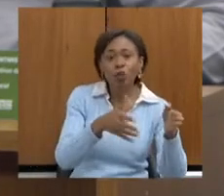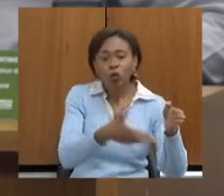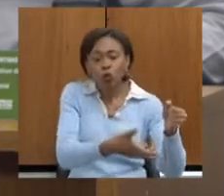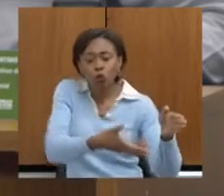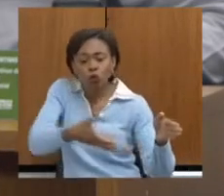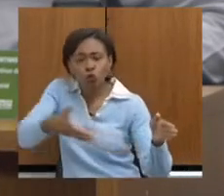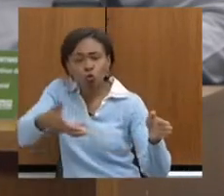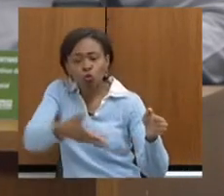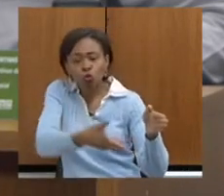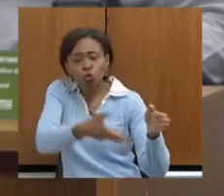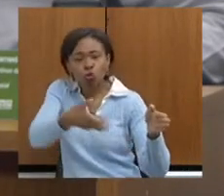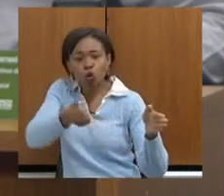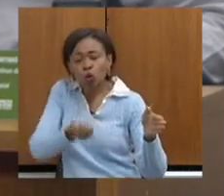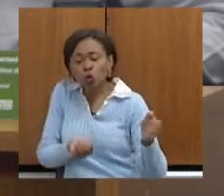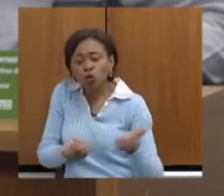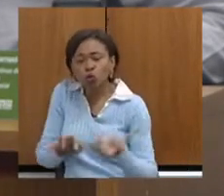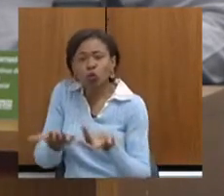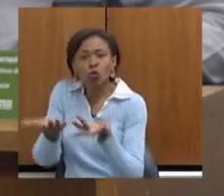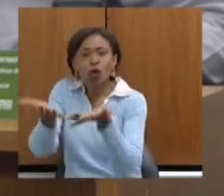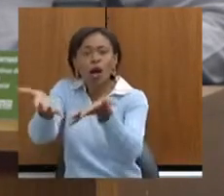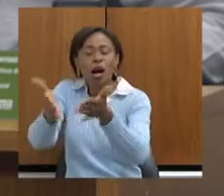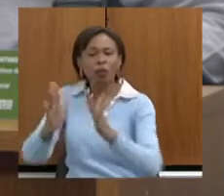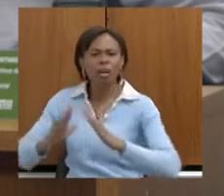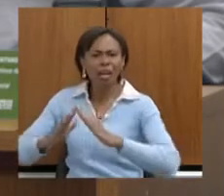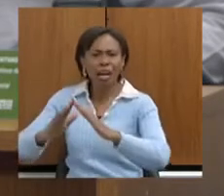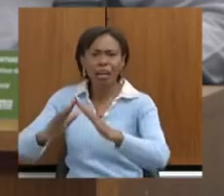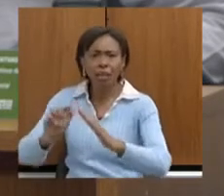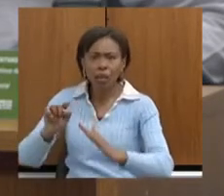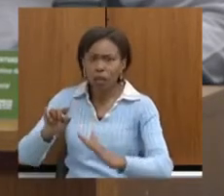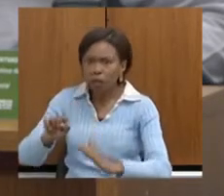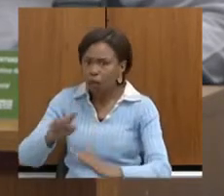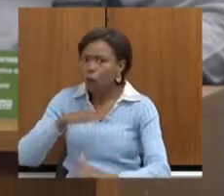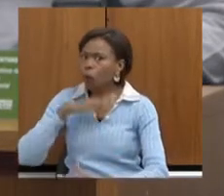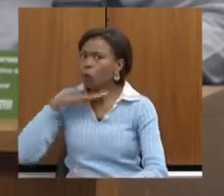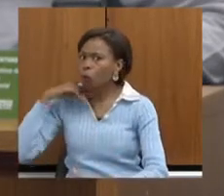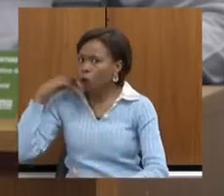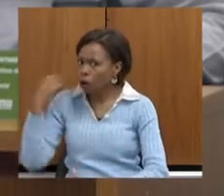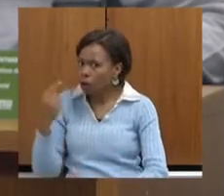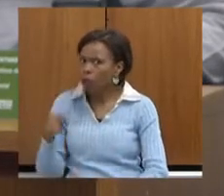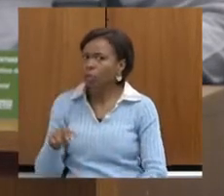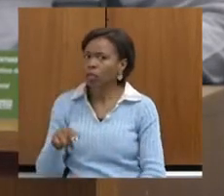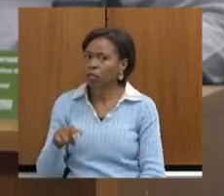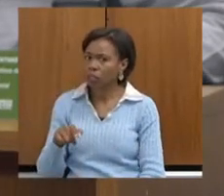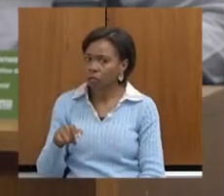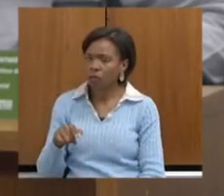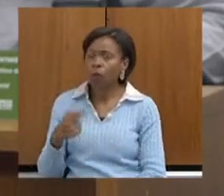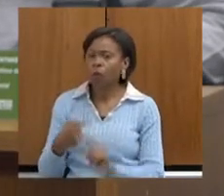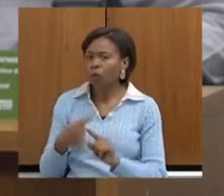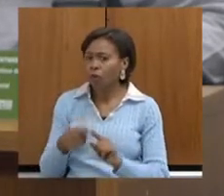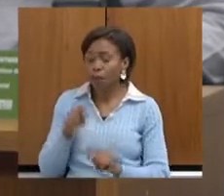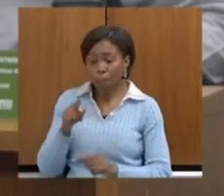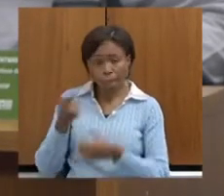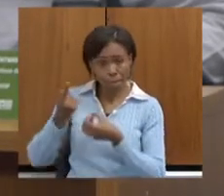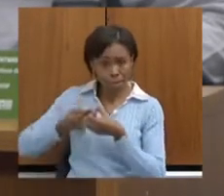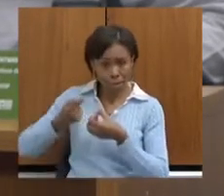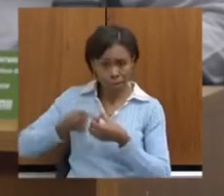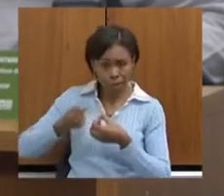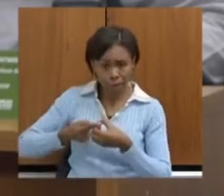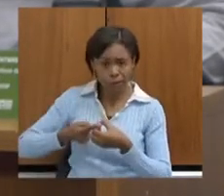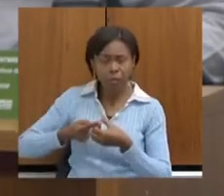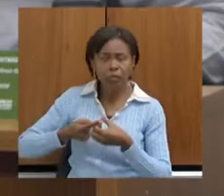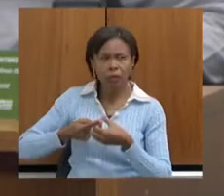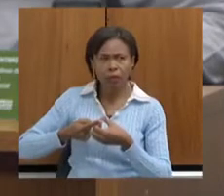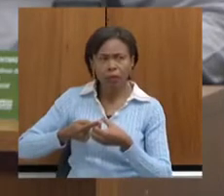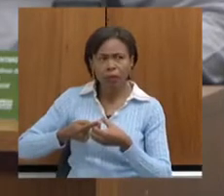que vai acabar de matar população que nós já estou morrendo de pouca poucas né a nossa cidade Ela